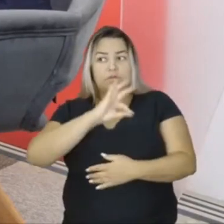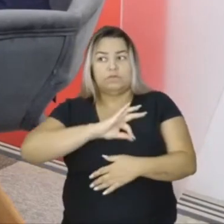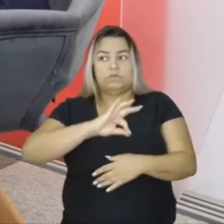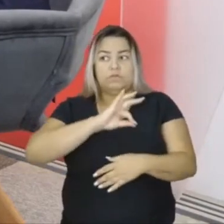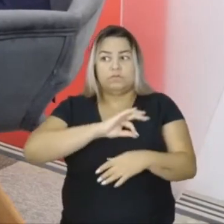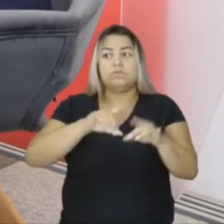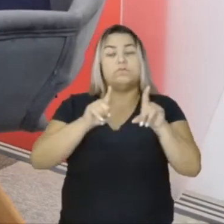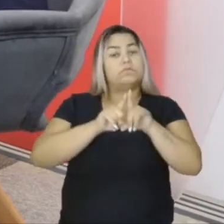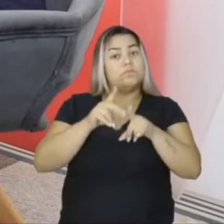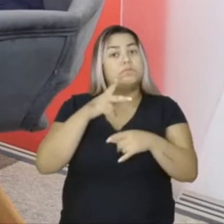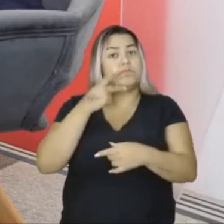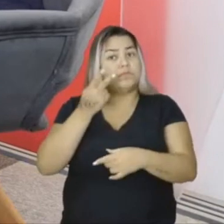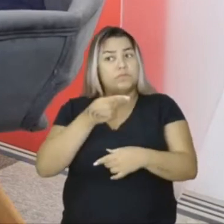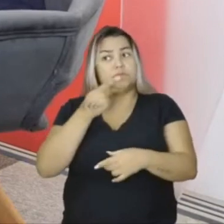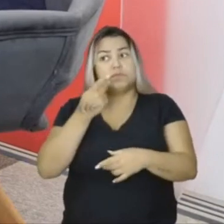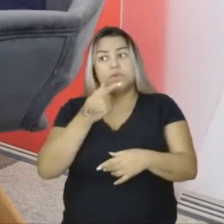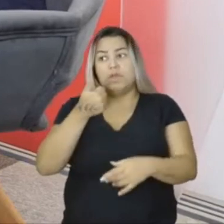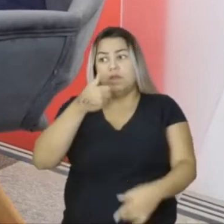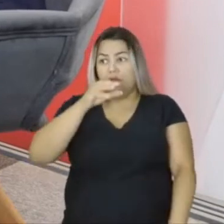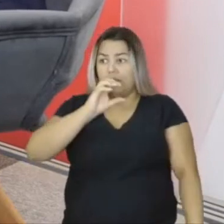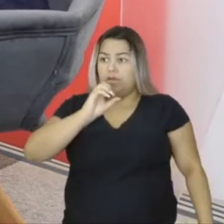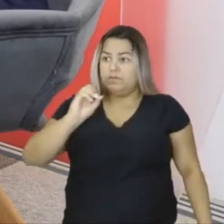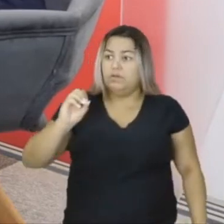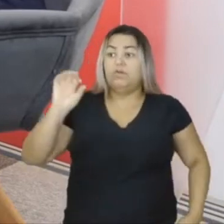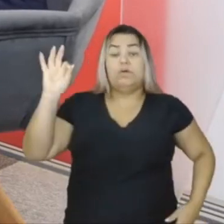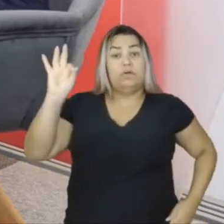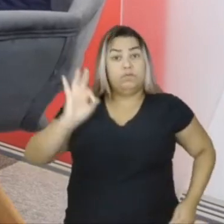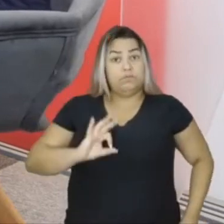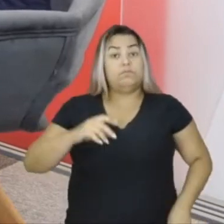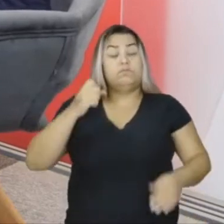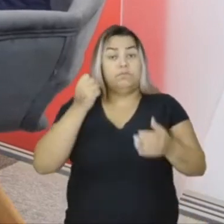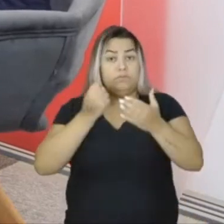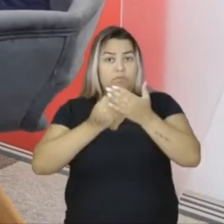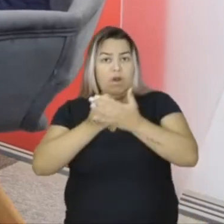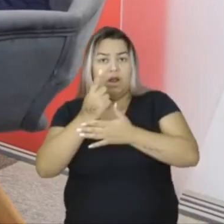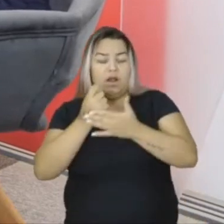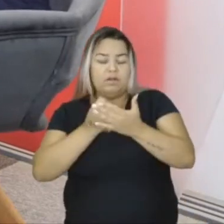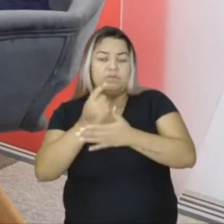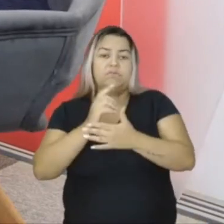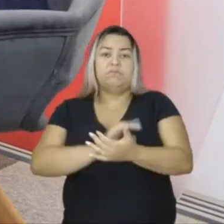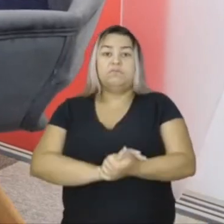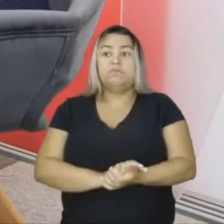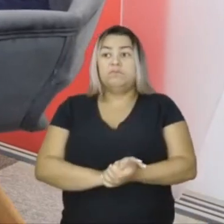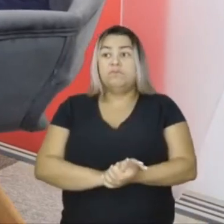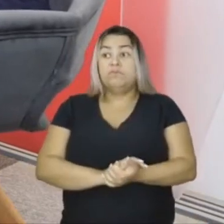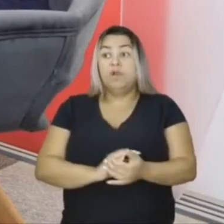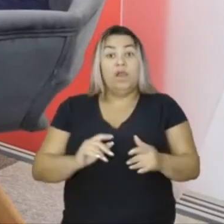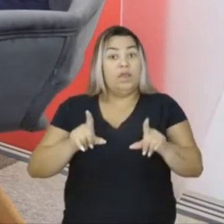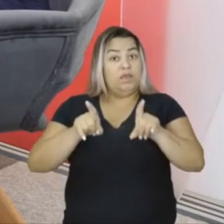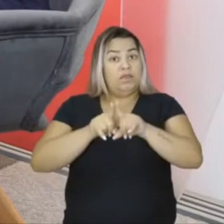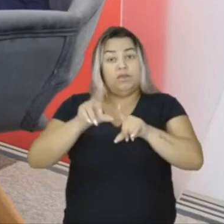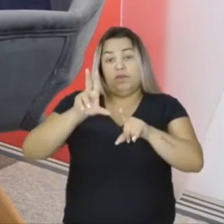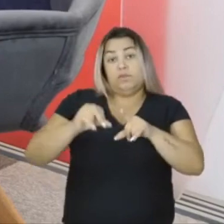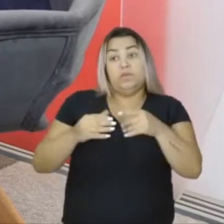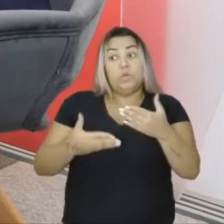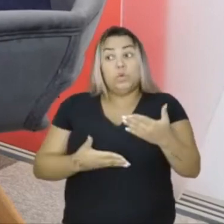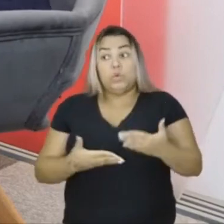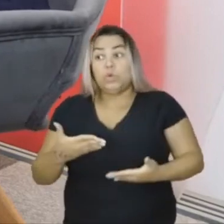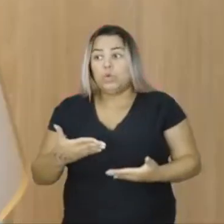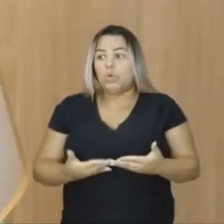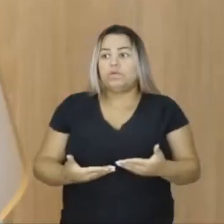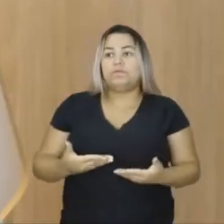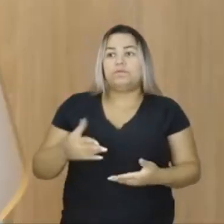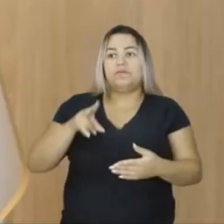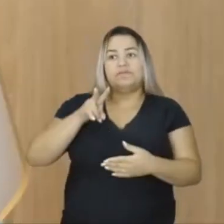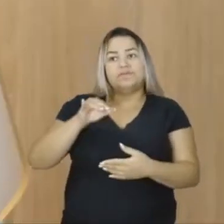muito bem disse, gasta 100% na compra de mercadorias, né, e não de serviços, às vezes. Então, agora vai